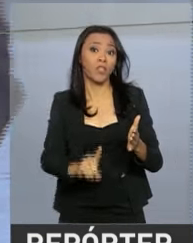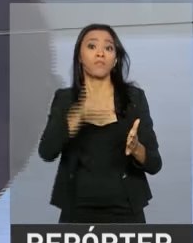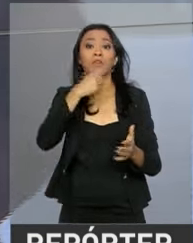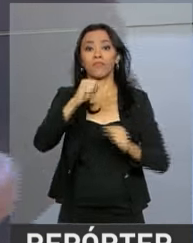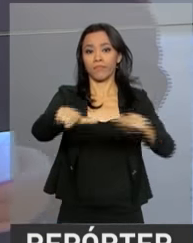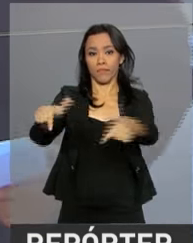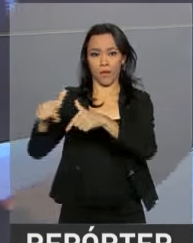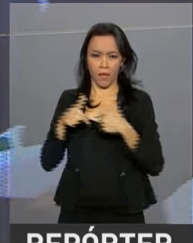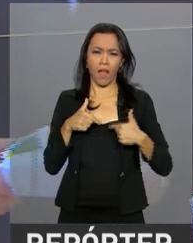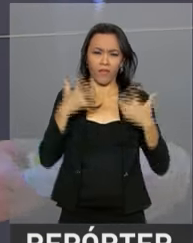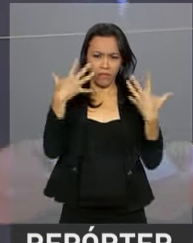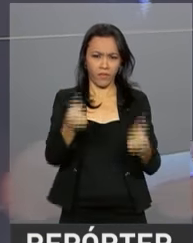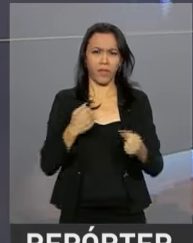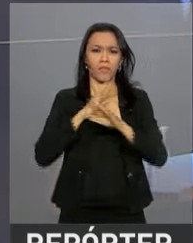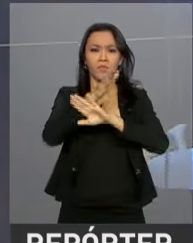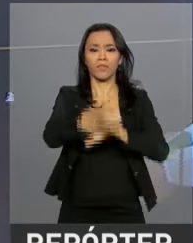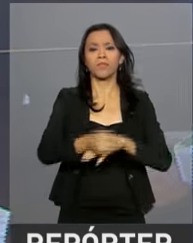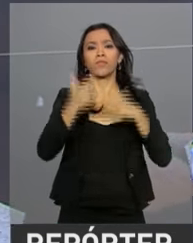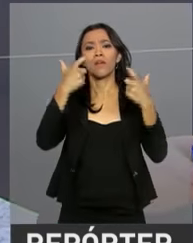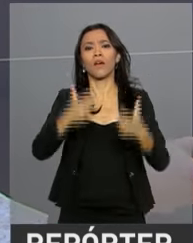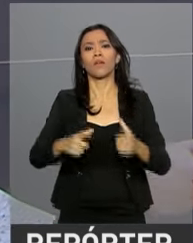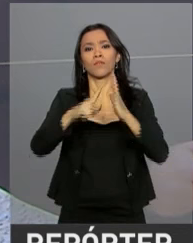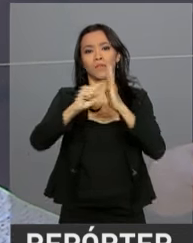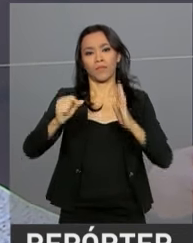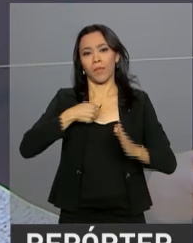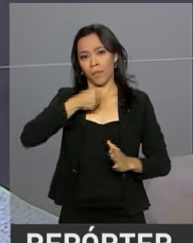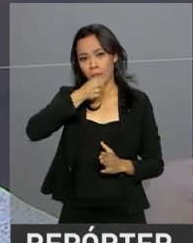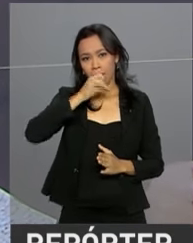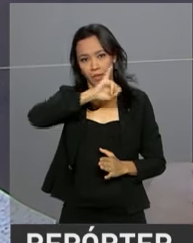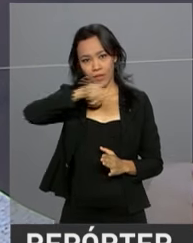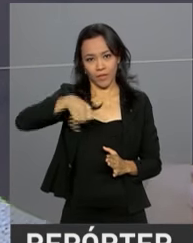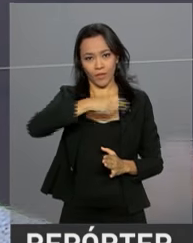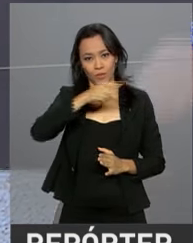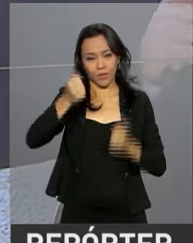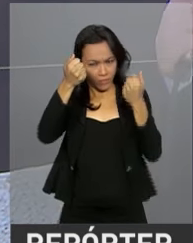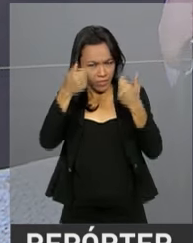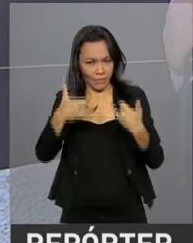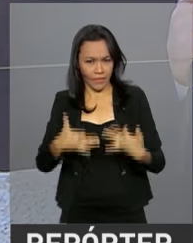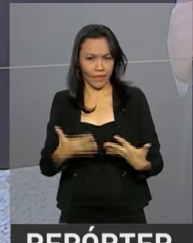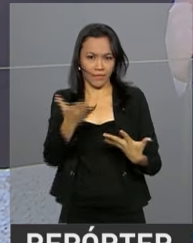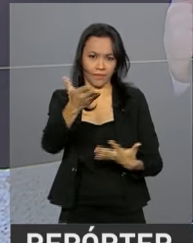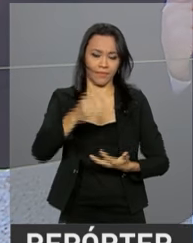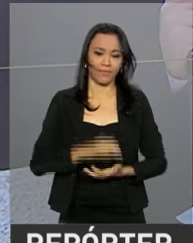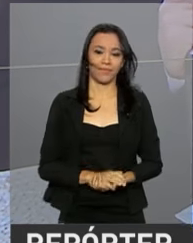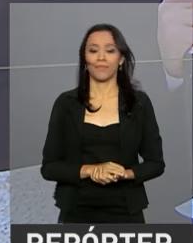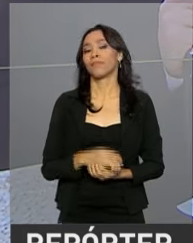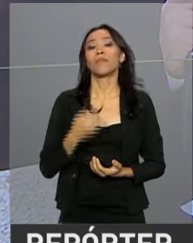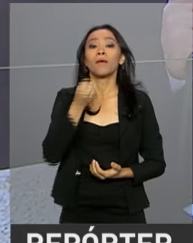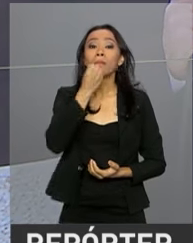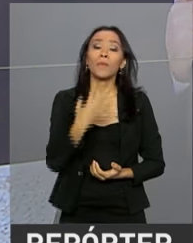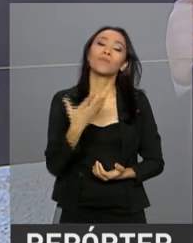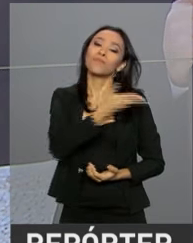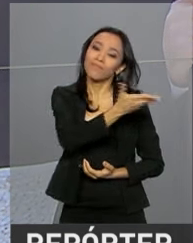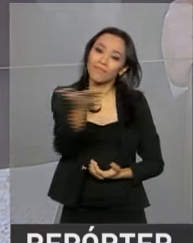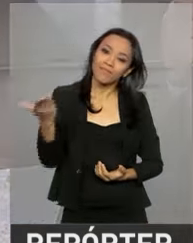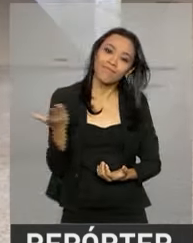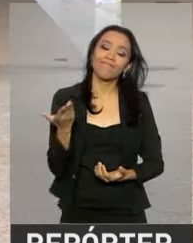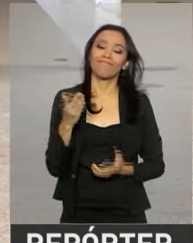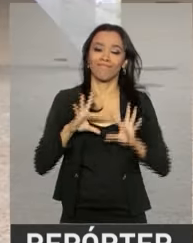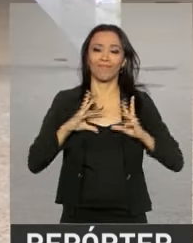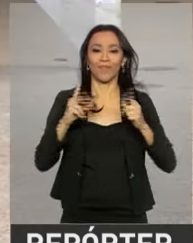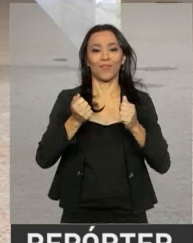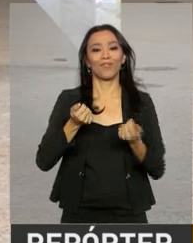João Pedro Neto, que está no Palácio Planalto. Oi, João Pedro, bom dia para você. Oi, Renata, bom dia para você também, bom dia a